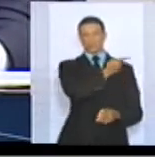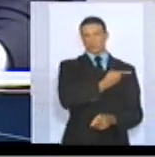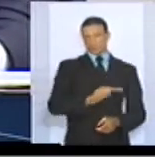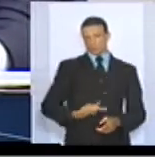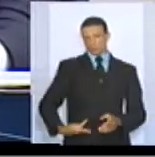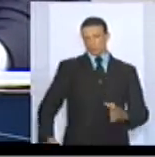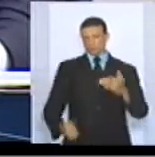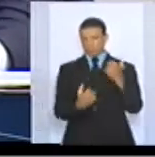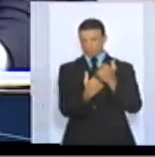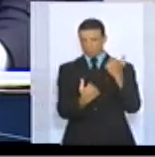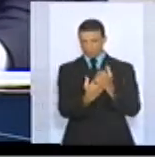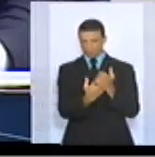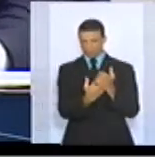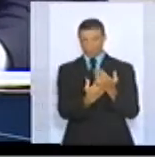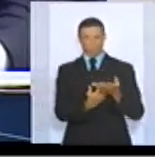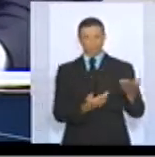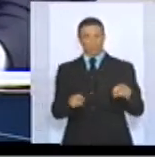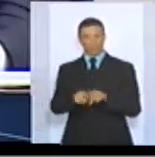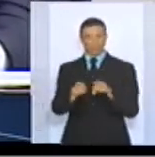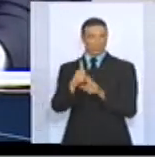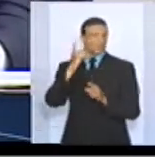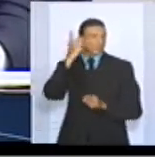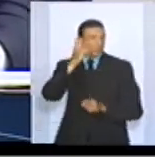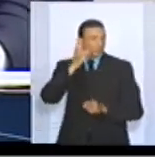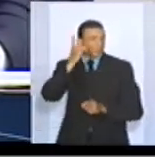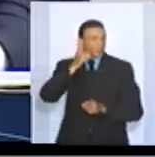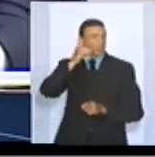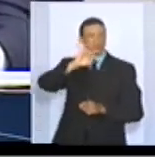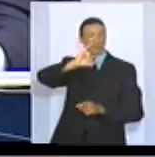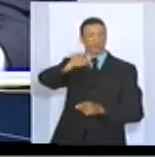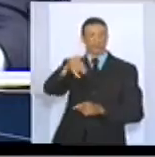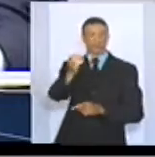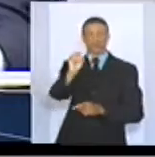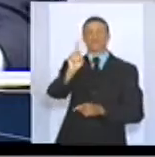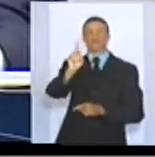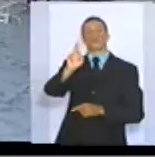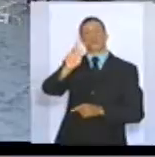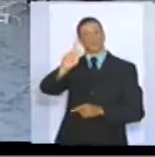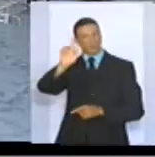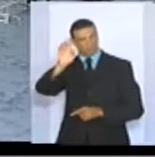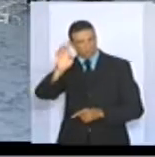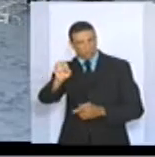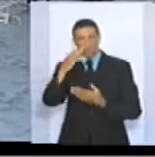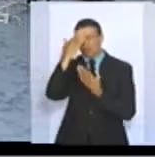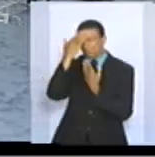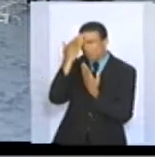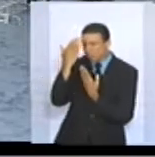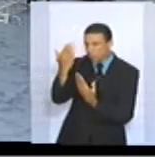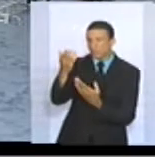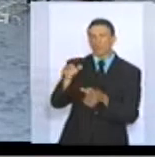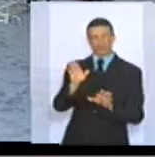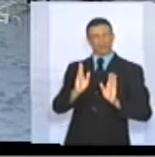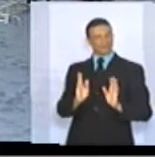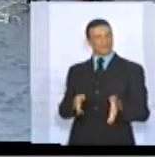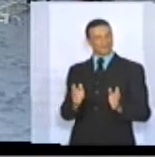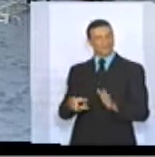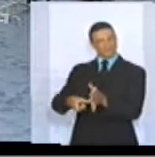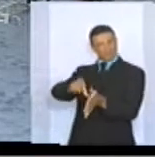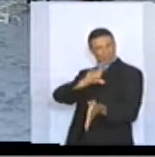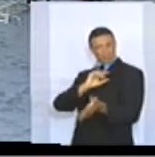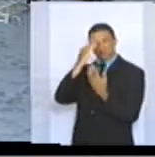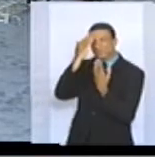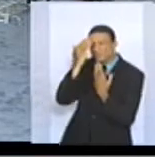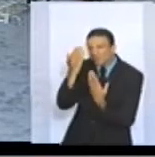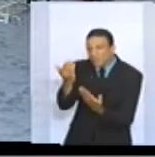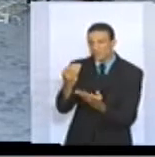República, do senhor deputado federal Jorge Vittar, dos expositores a quem já agradeci desde o início, dos